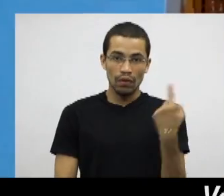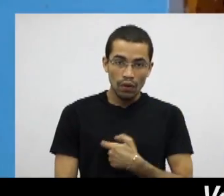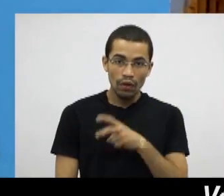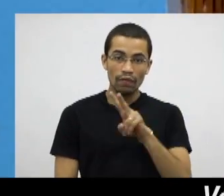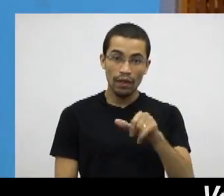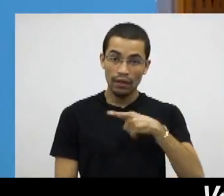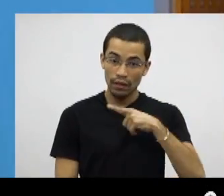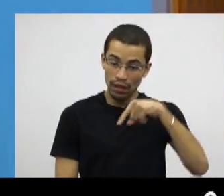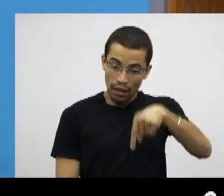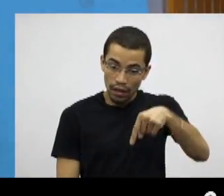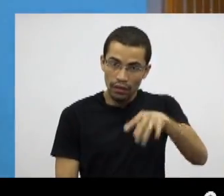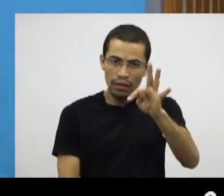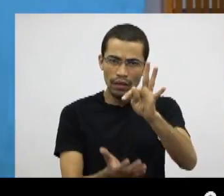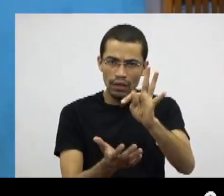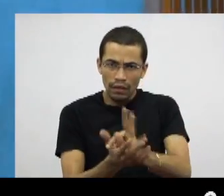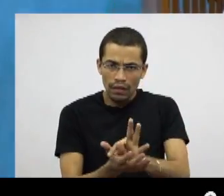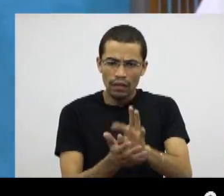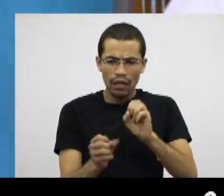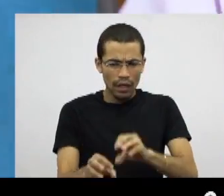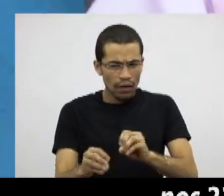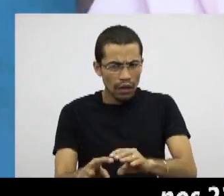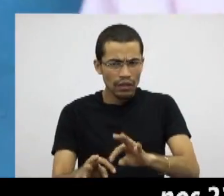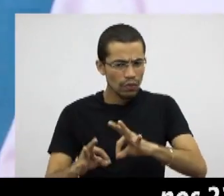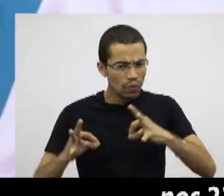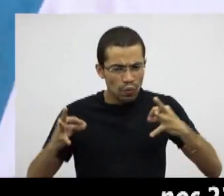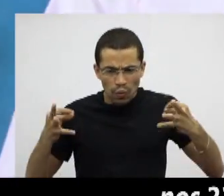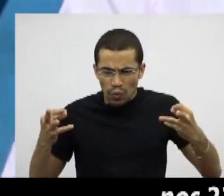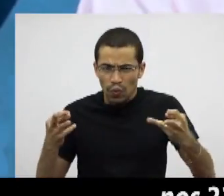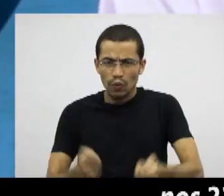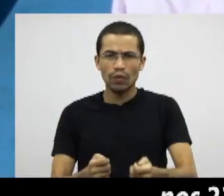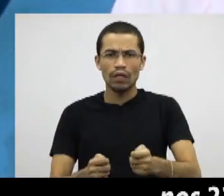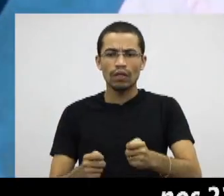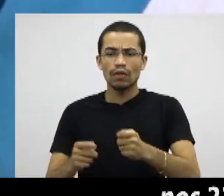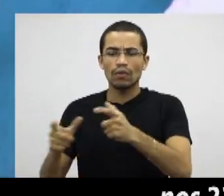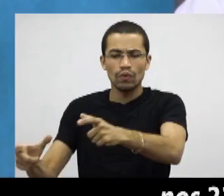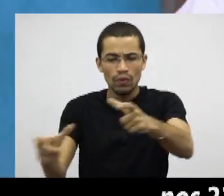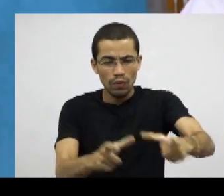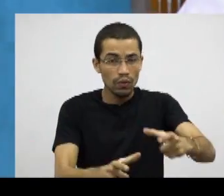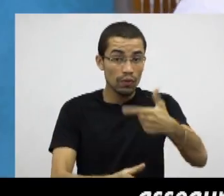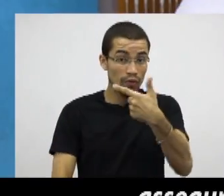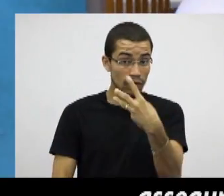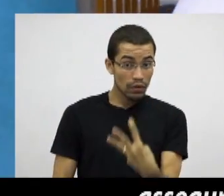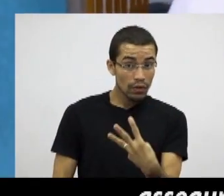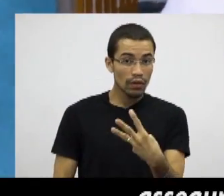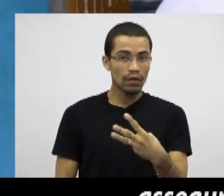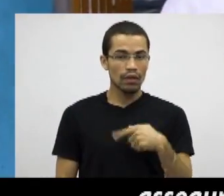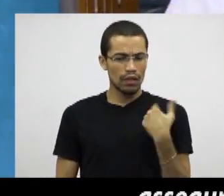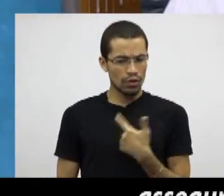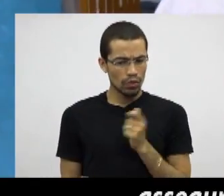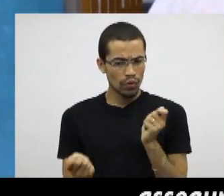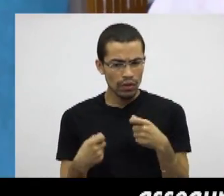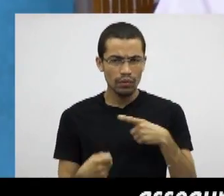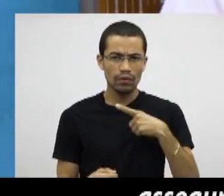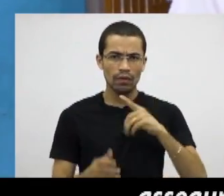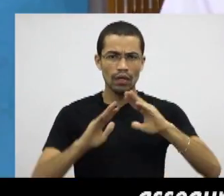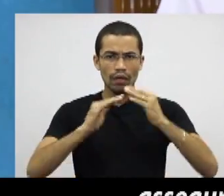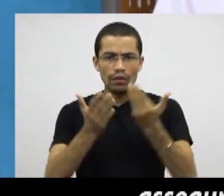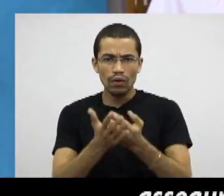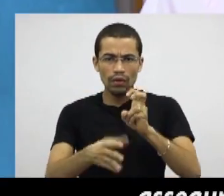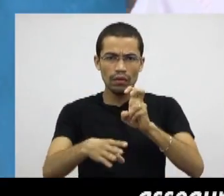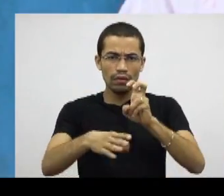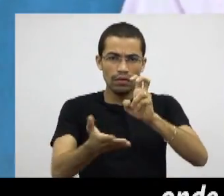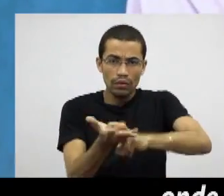Vamos implantar em Teresina o ciclo completo da educação nos 23 polos de desenvolvimento, assegurando a escola de